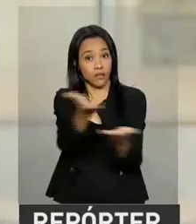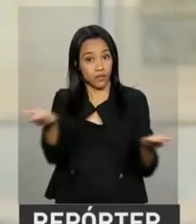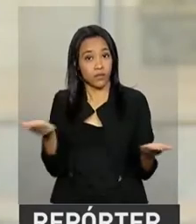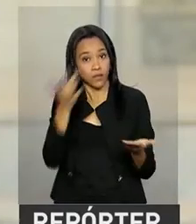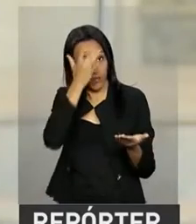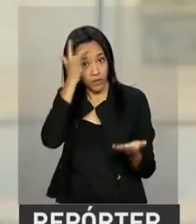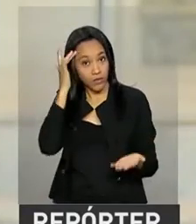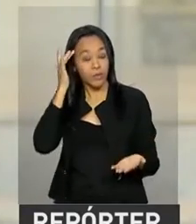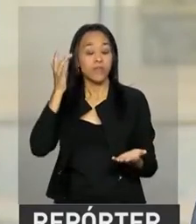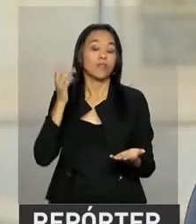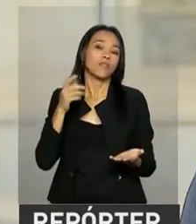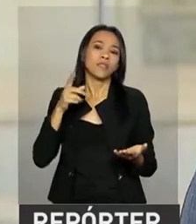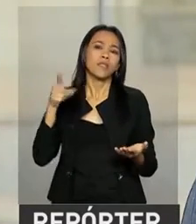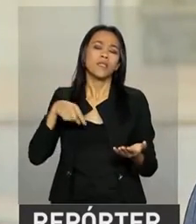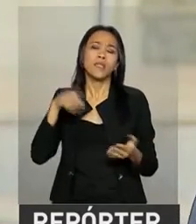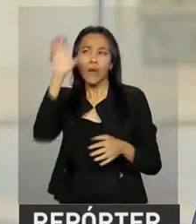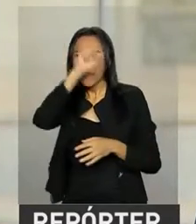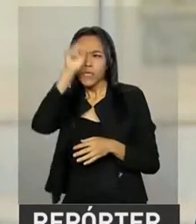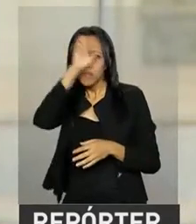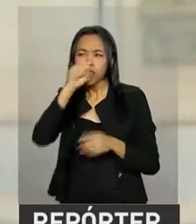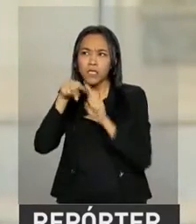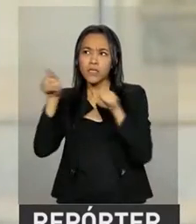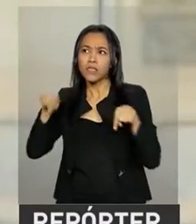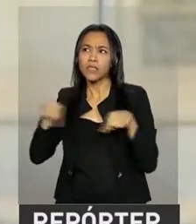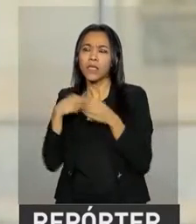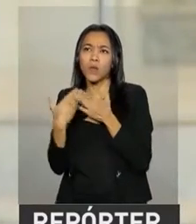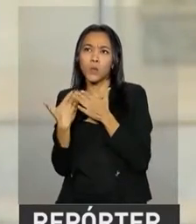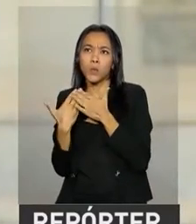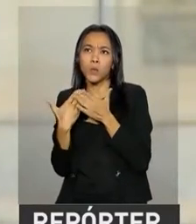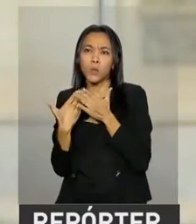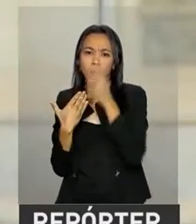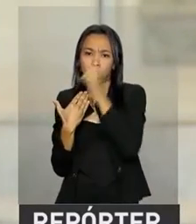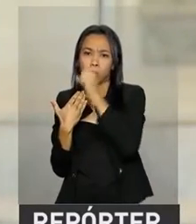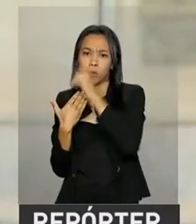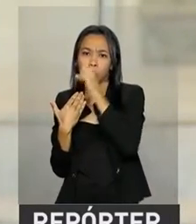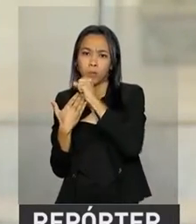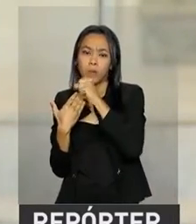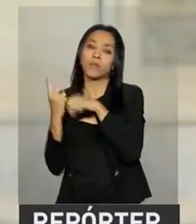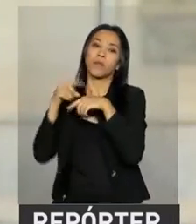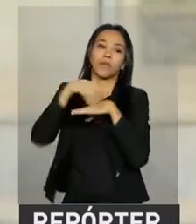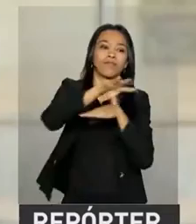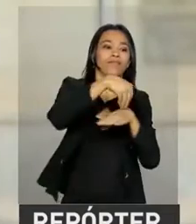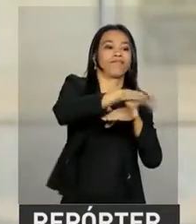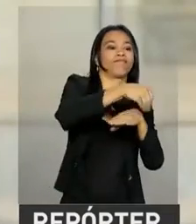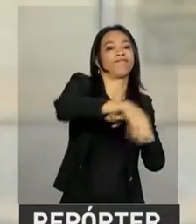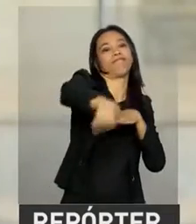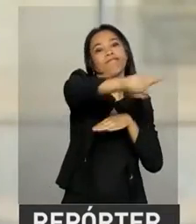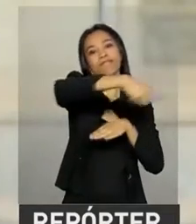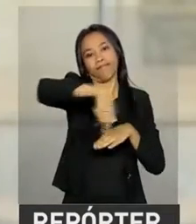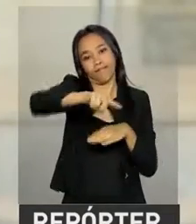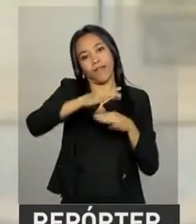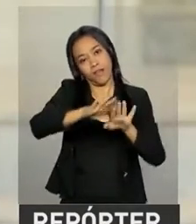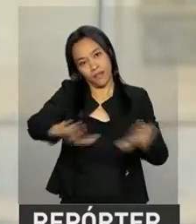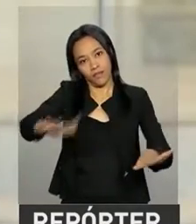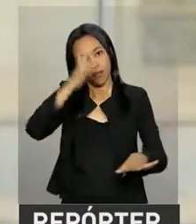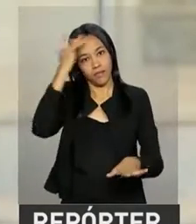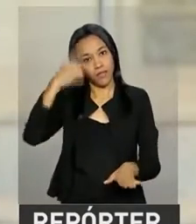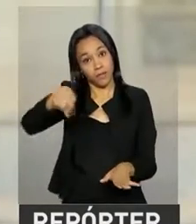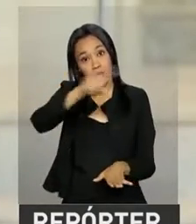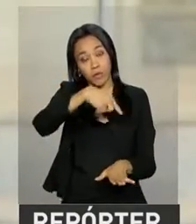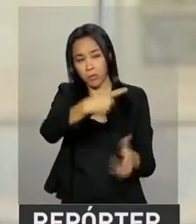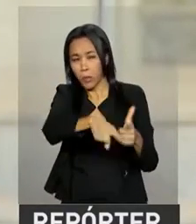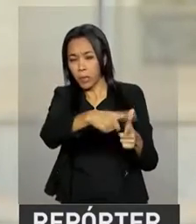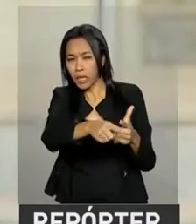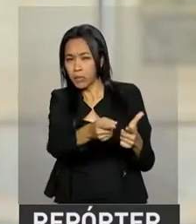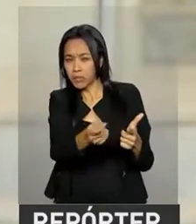gente consegue disseminar aquilo que a gente aprende na faculdade, na sala de aula, na sociedade. Assim, as pessoas elas trazem